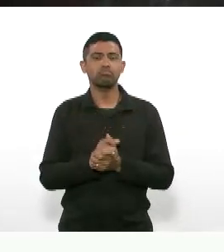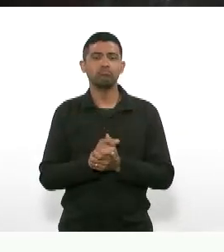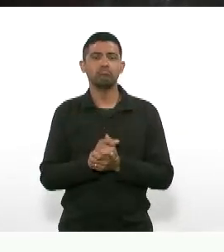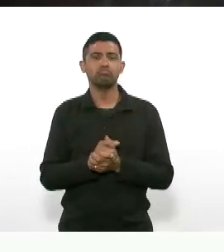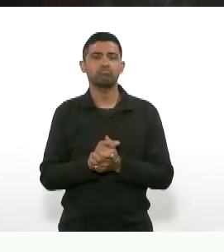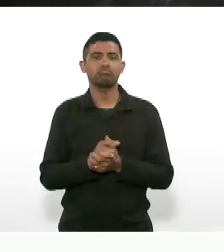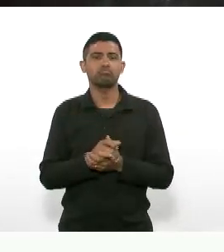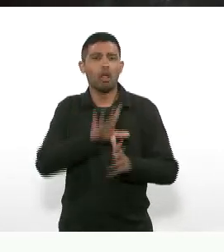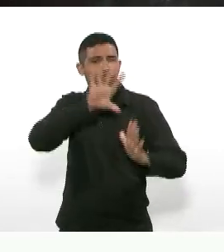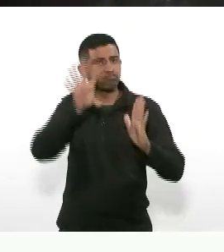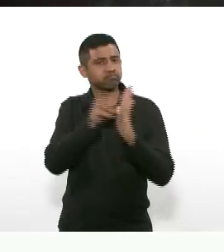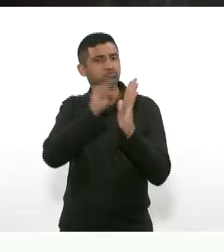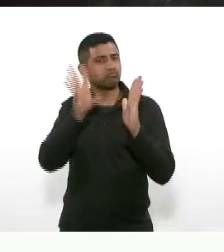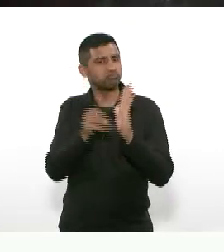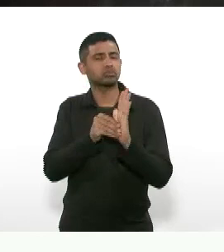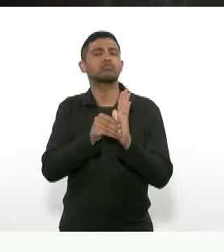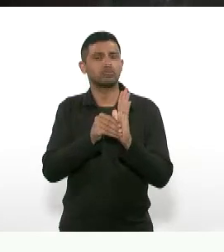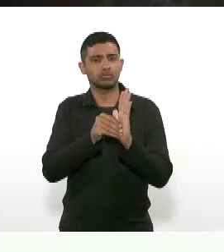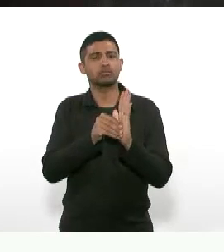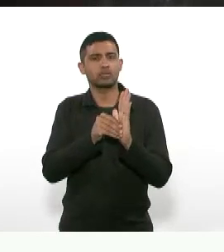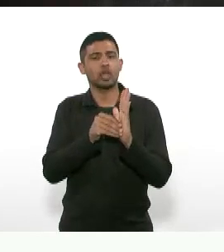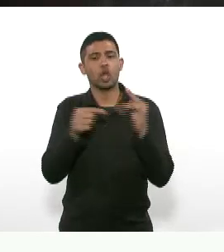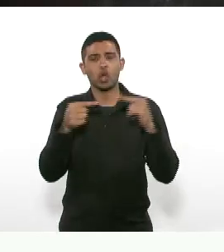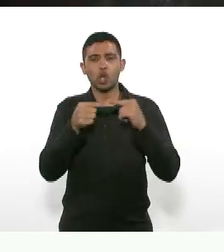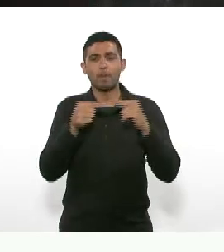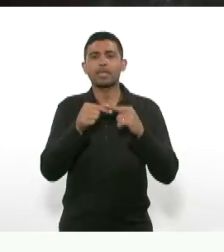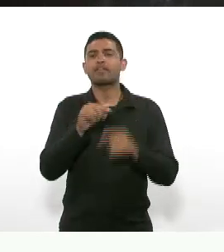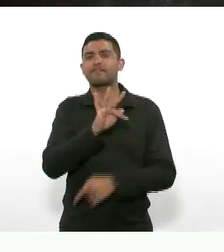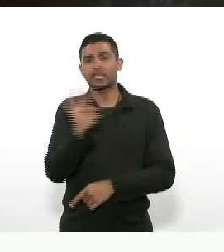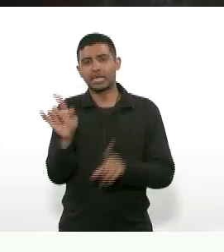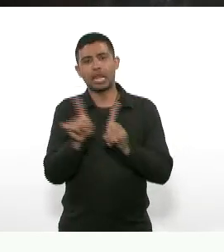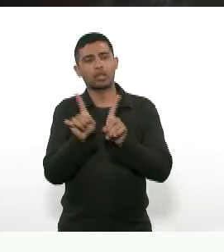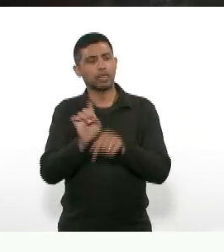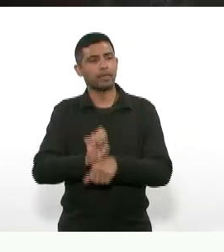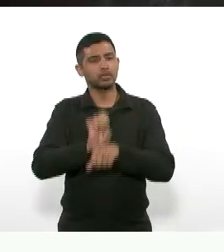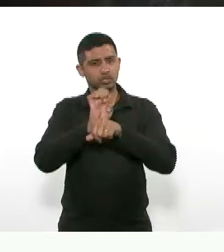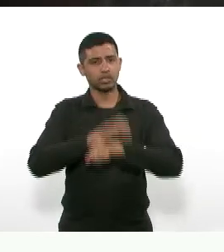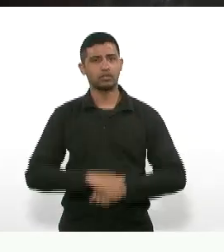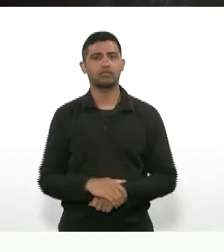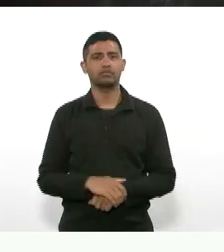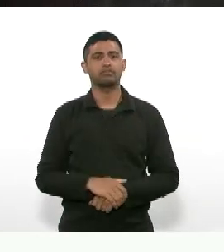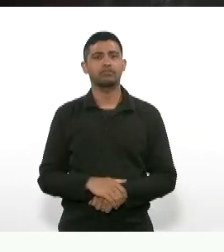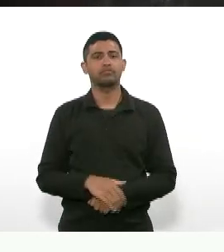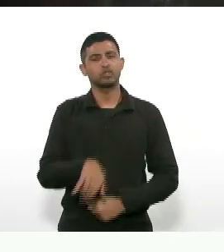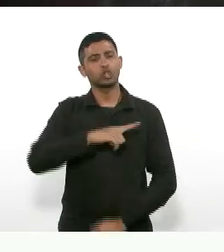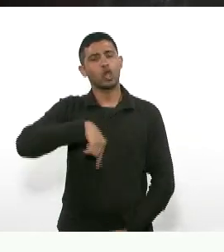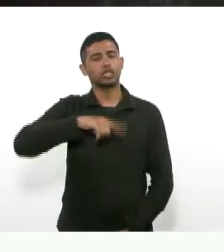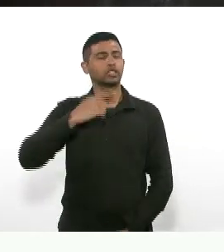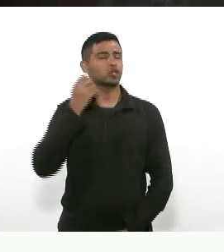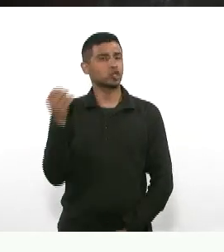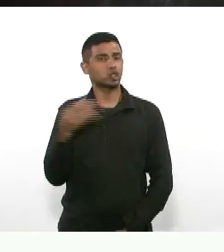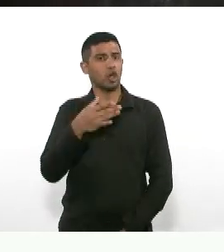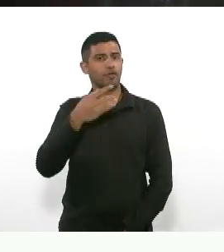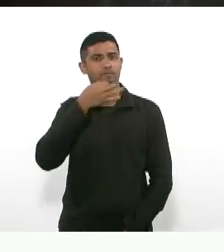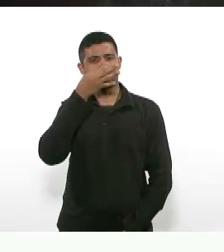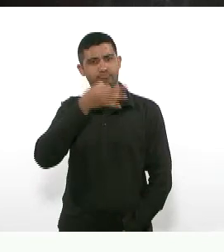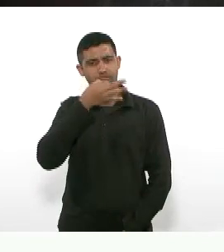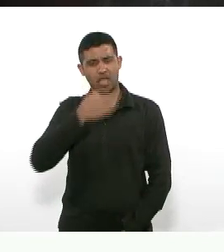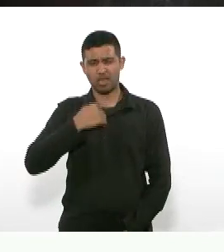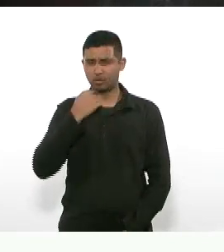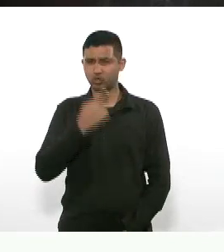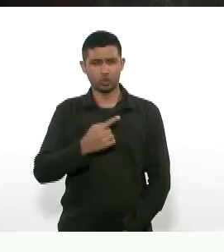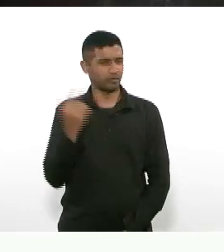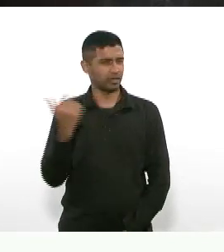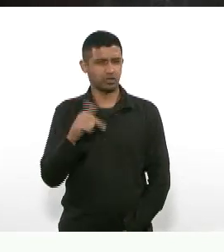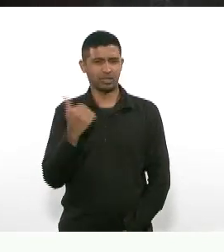agregada por tanto pelo âmbito federal como estadual, e nessa nova concepção eu não tenho a menor dúvida que no